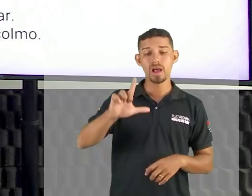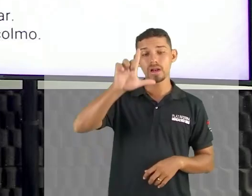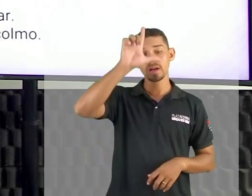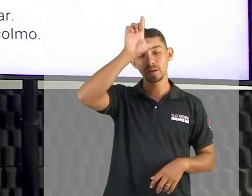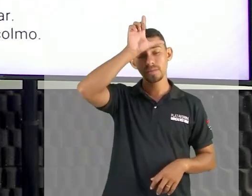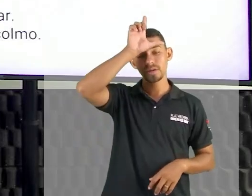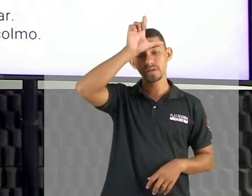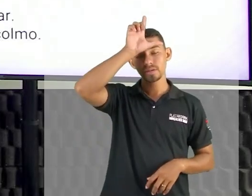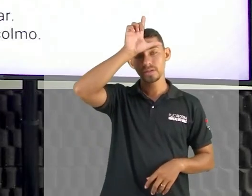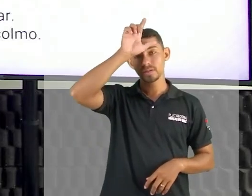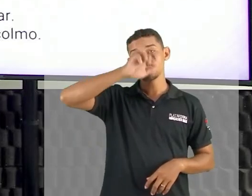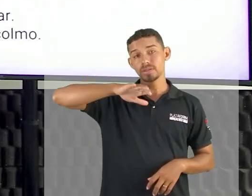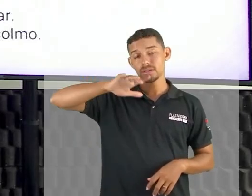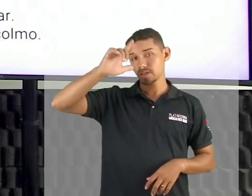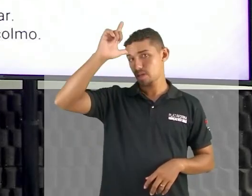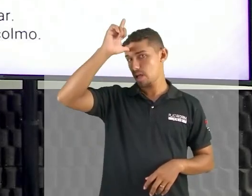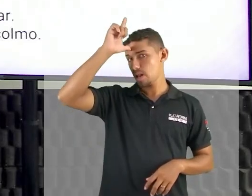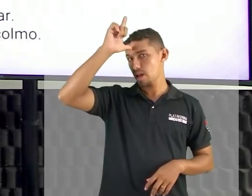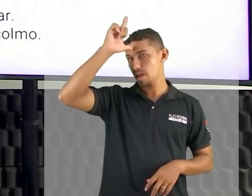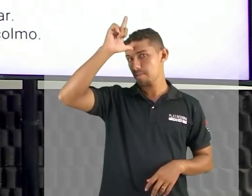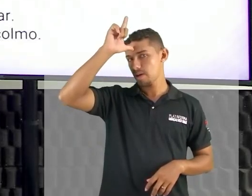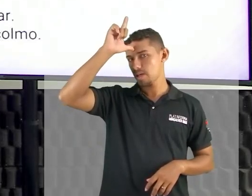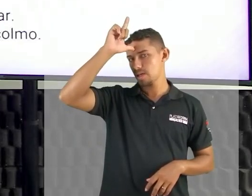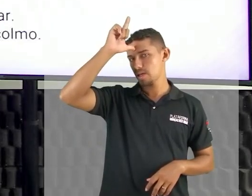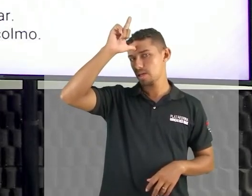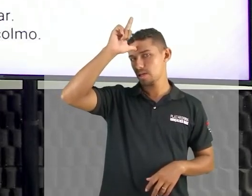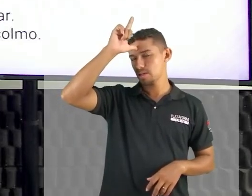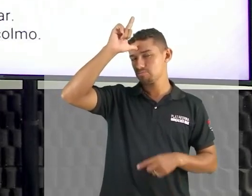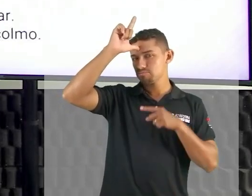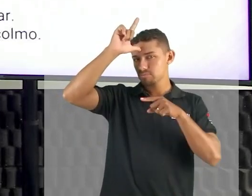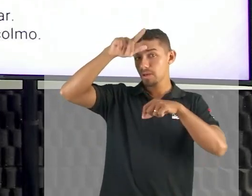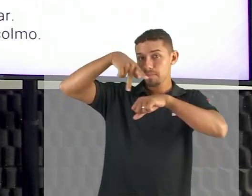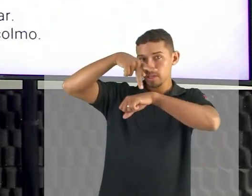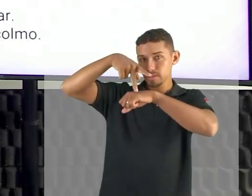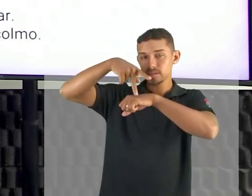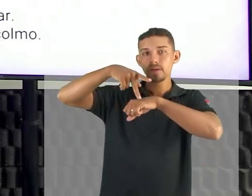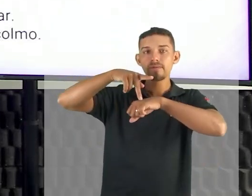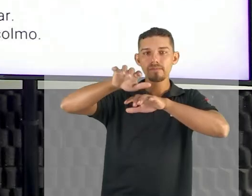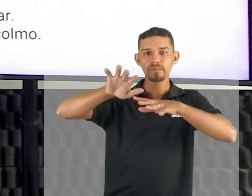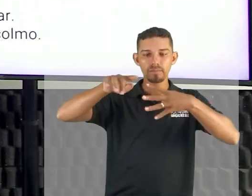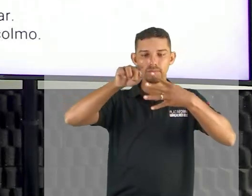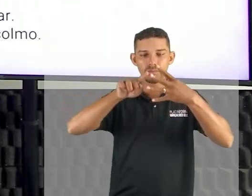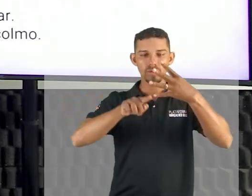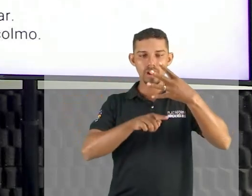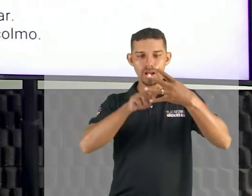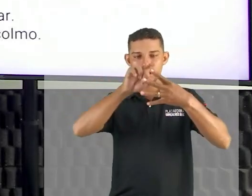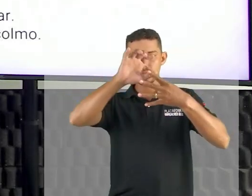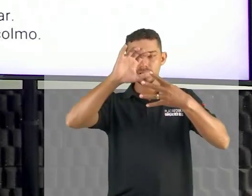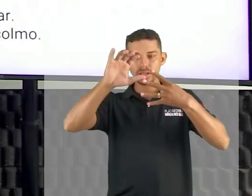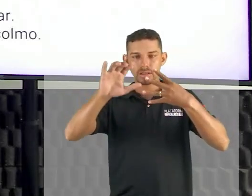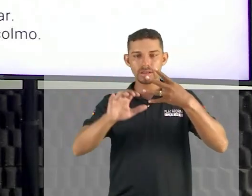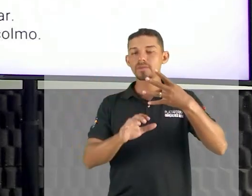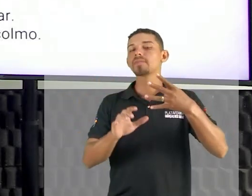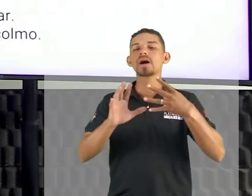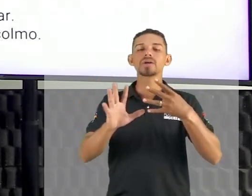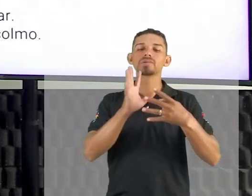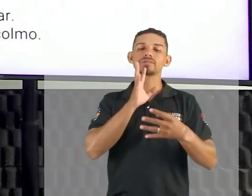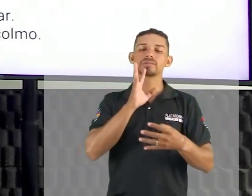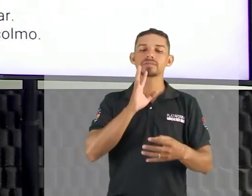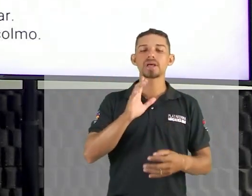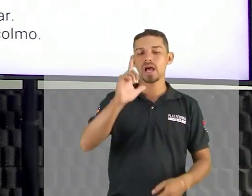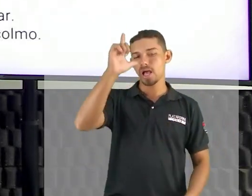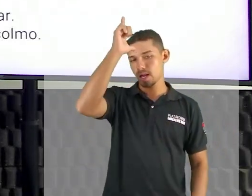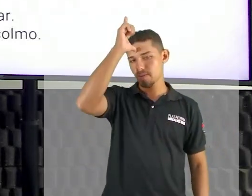No pós-Segunda Guerra Mundial, a Alemanha ela foi dividida em vários setores, em 4, mas ficou sempre conhecida como